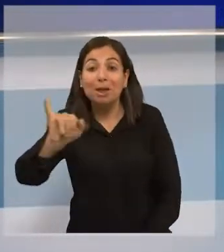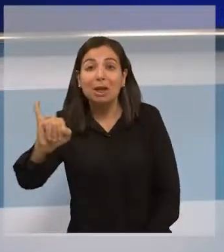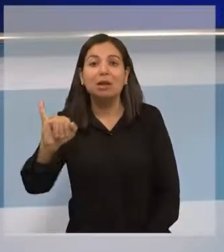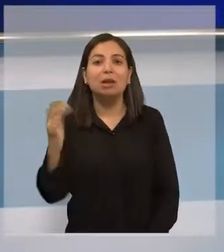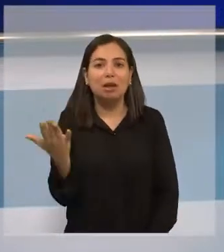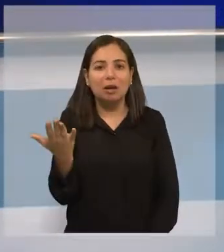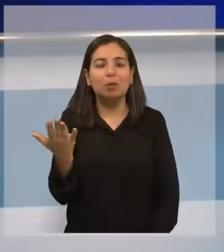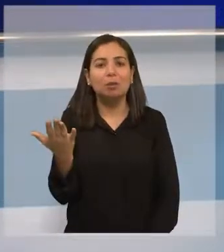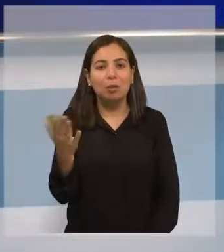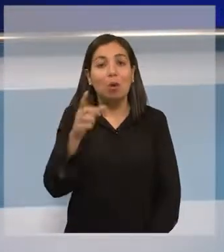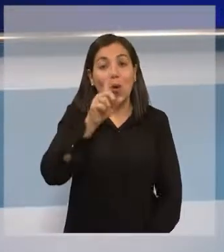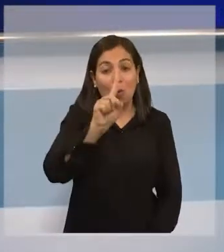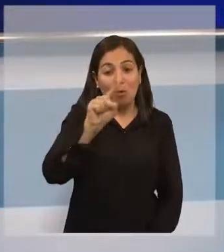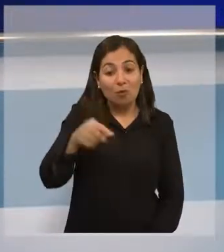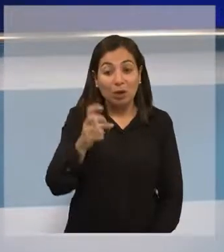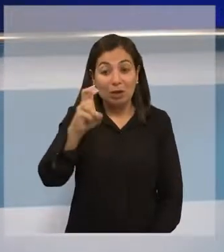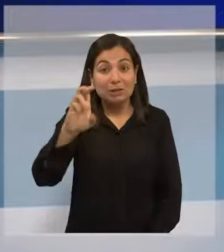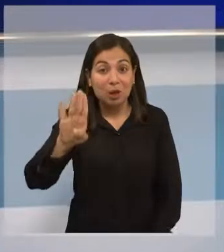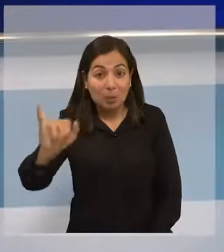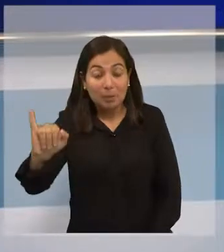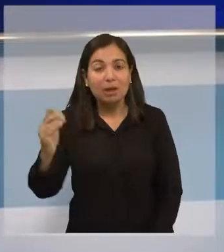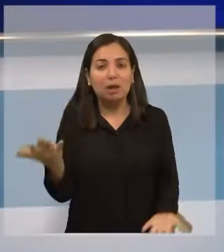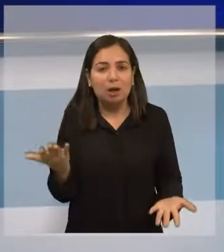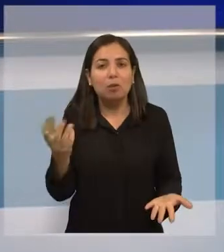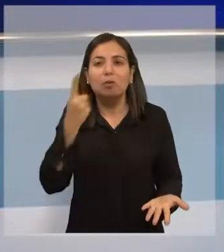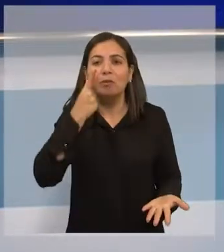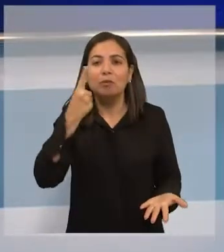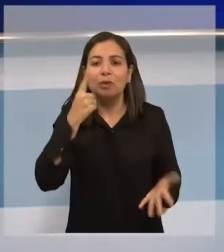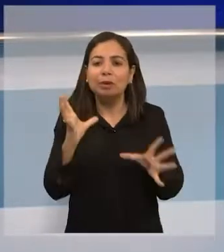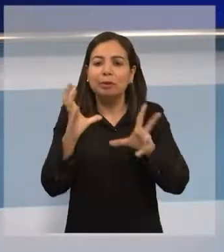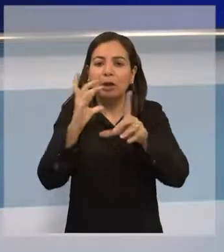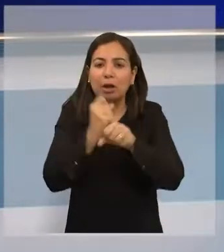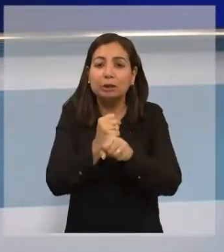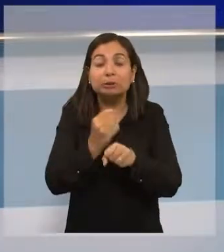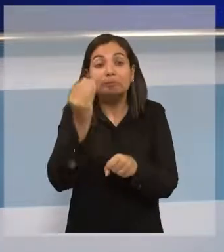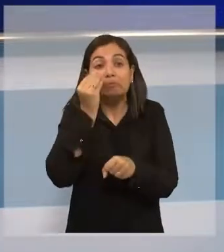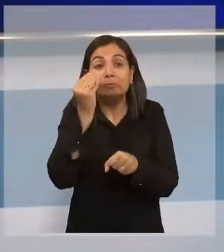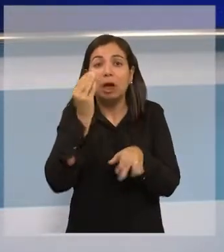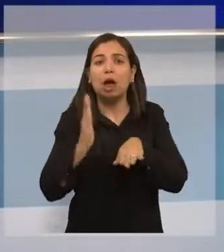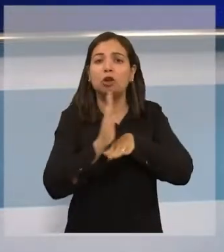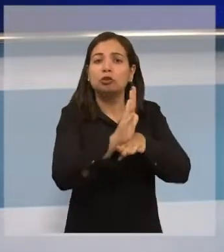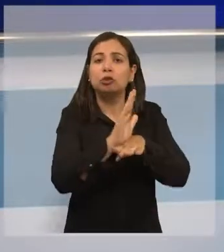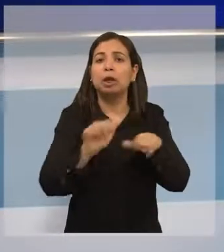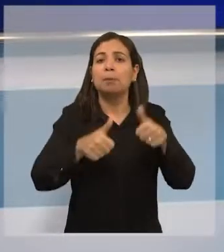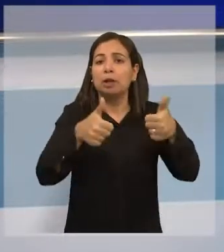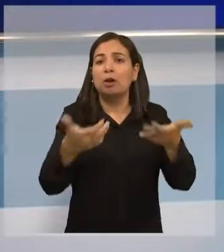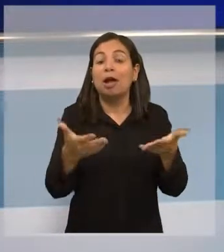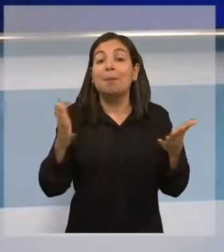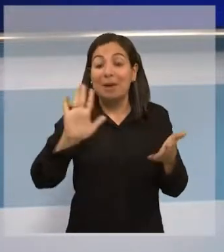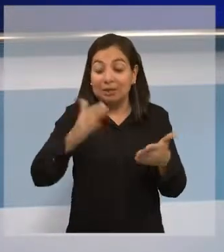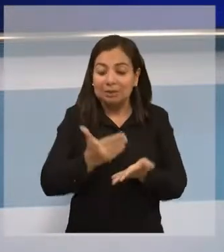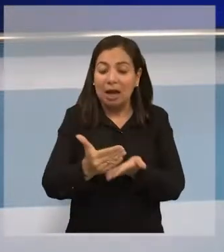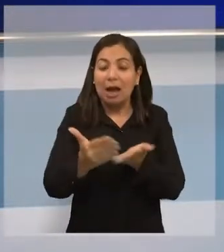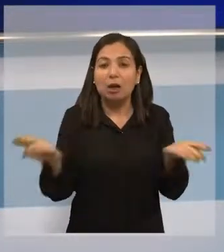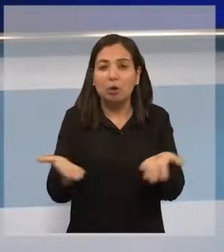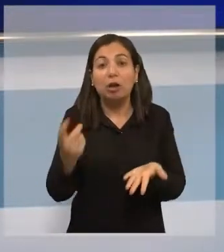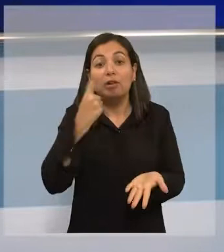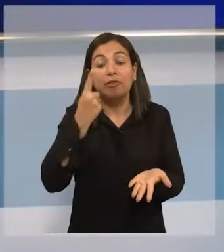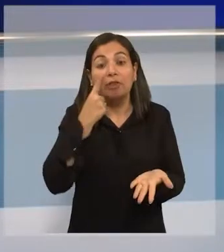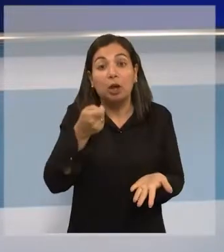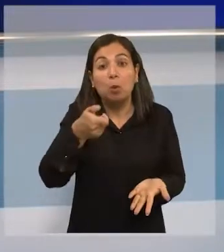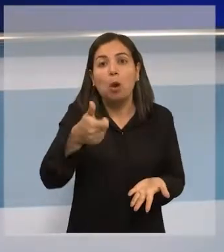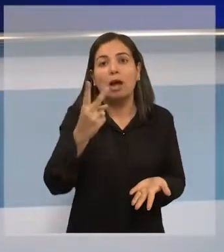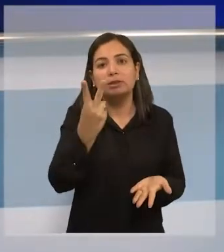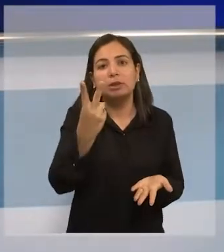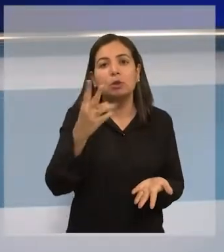bilhão para cobrir o déficit, e este ano deverá aportar quase 2 bilhões, mesmo tendo feito tudo